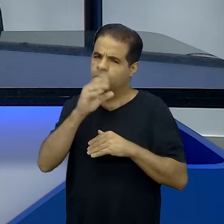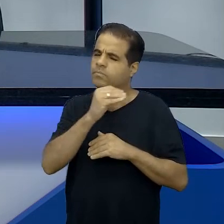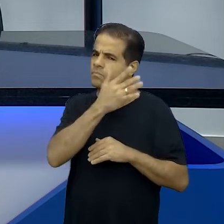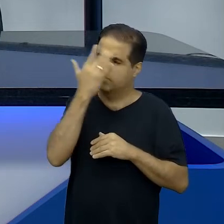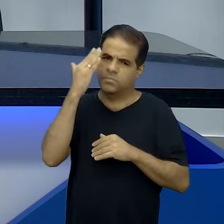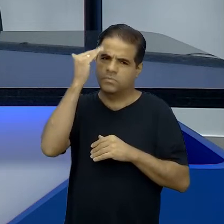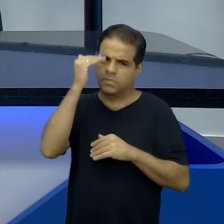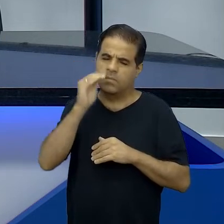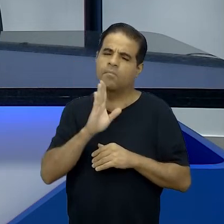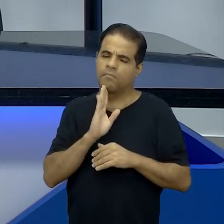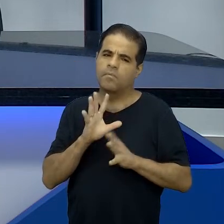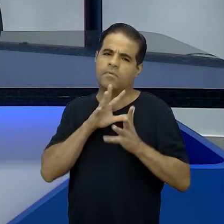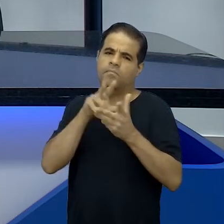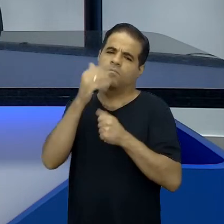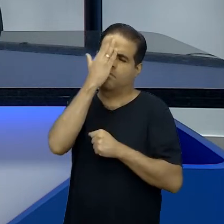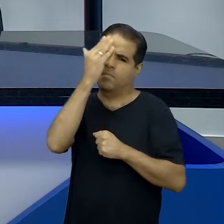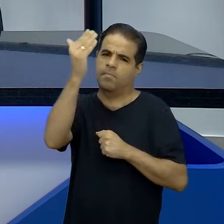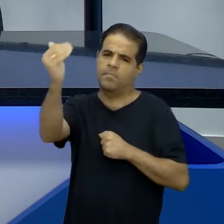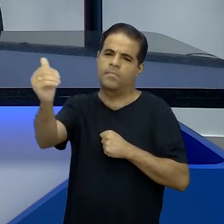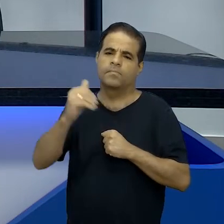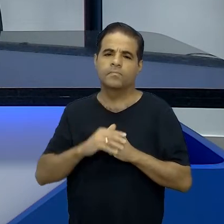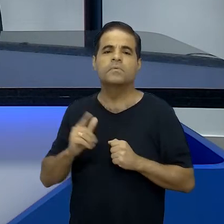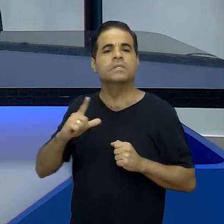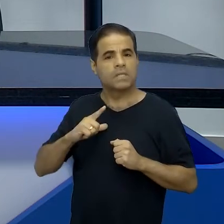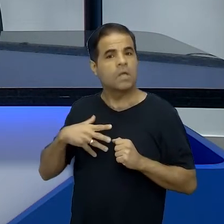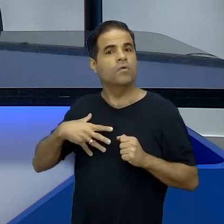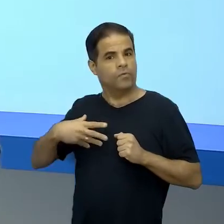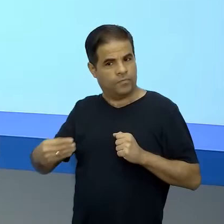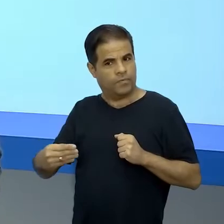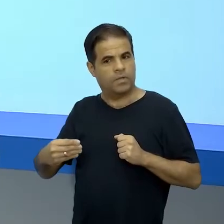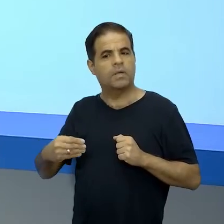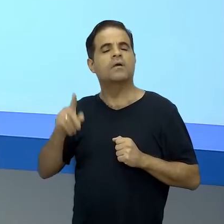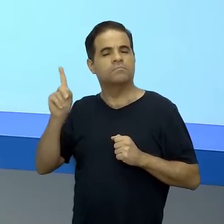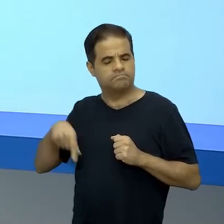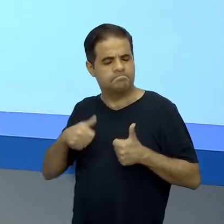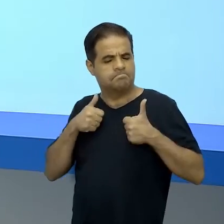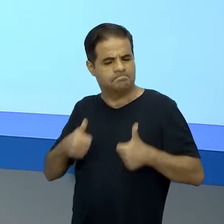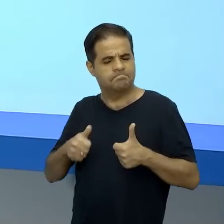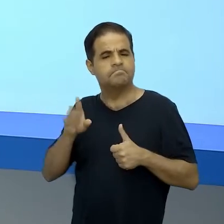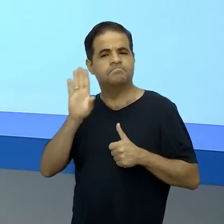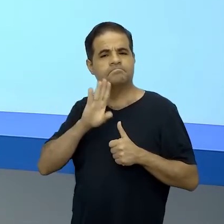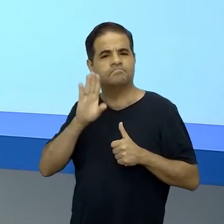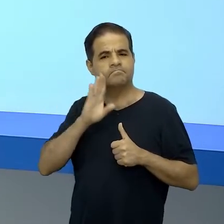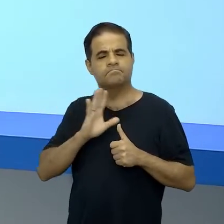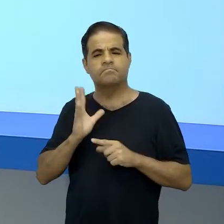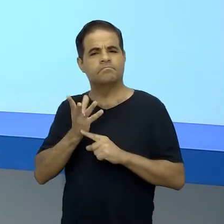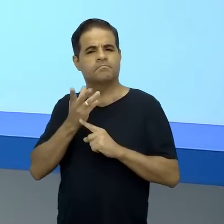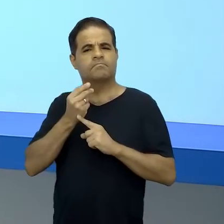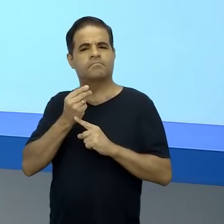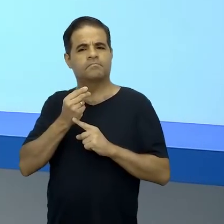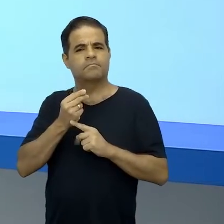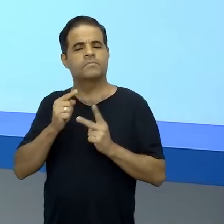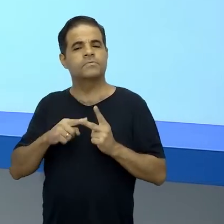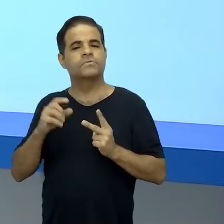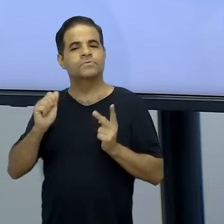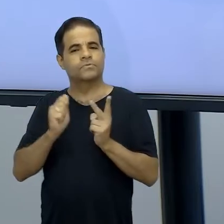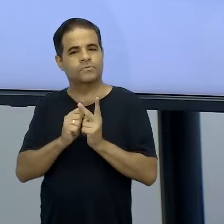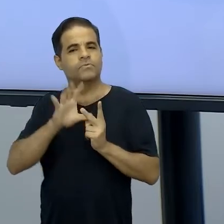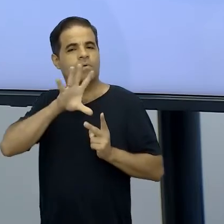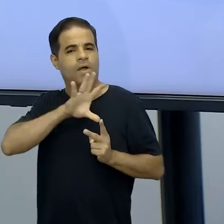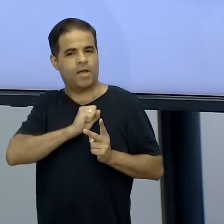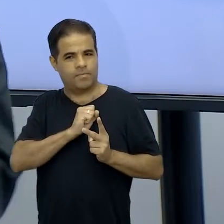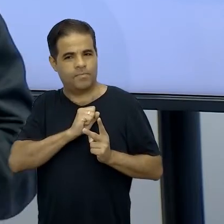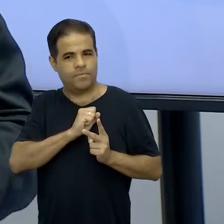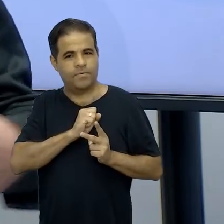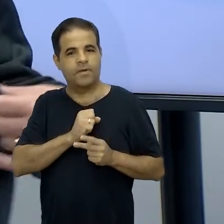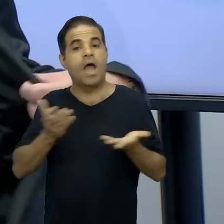aí mundialmente. Muito bacana. Eles têm um filho. Muito bacana, né? A arte e o amor. Hoje a nossa aula